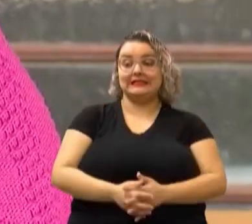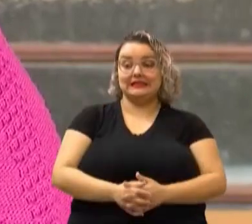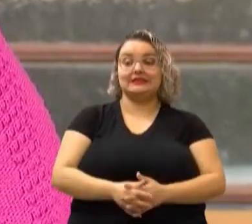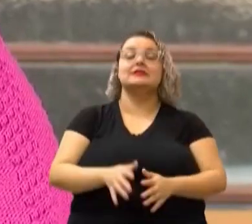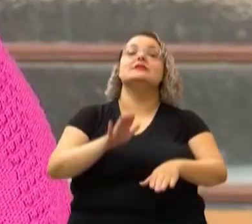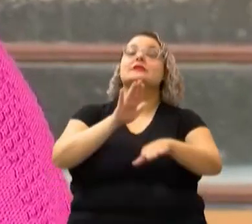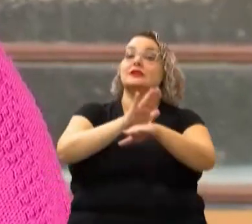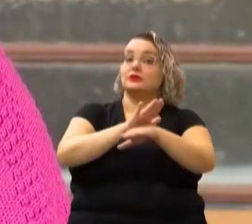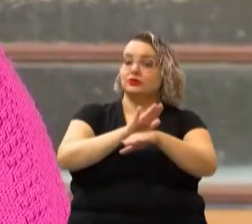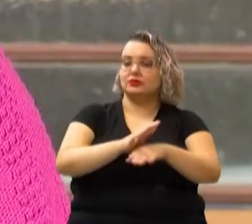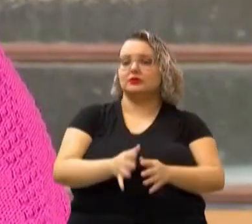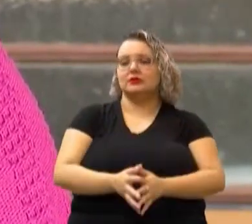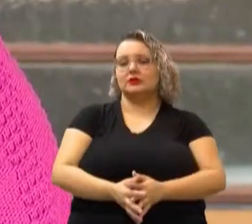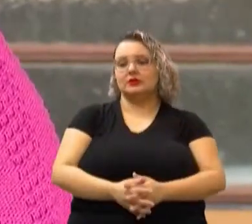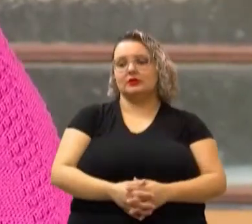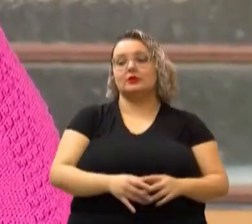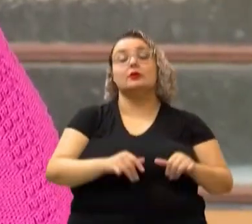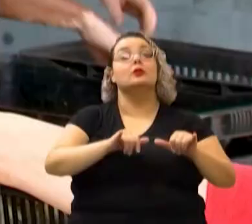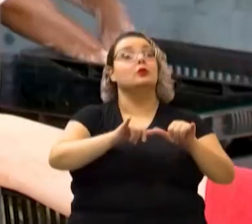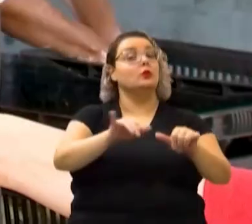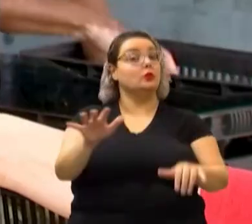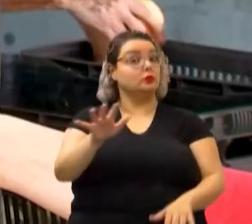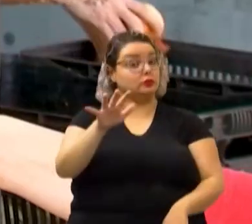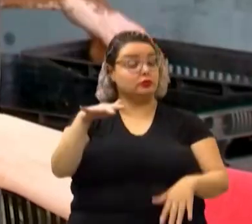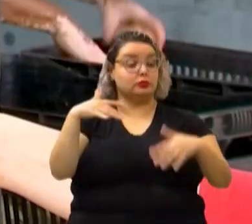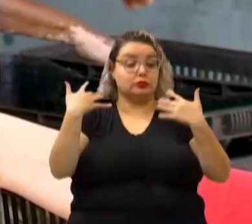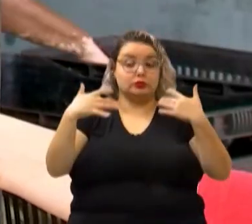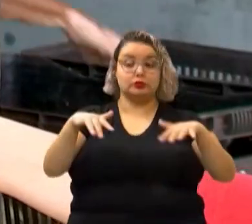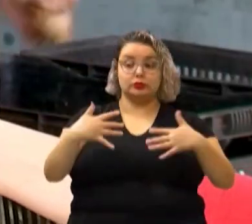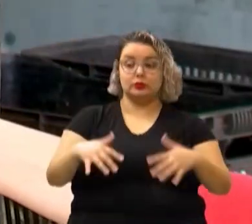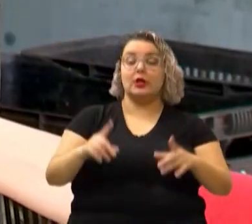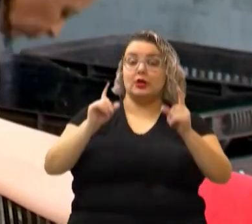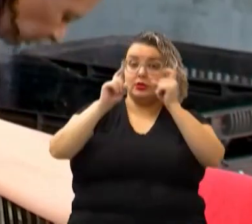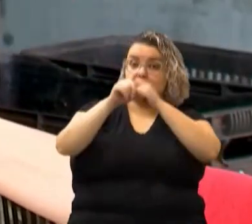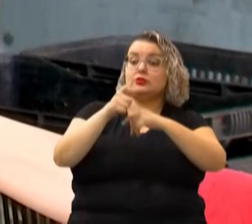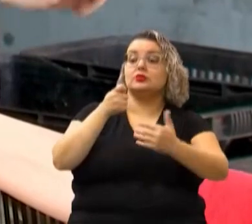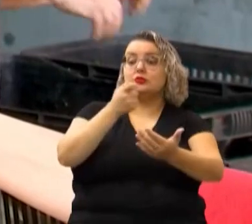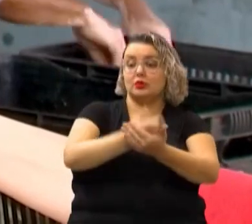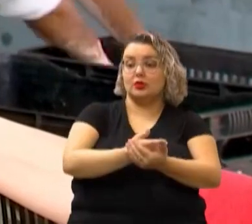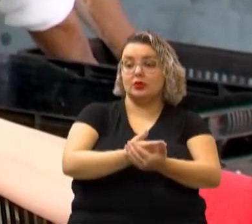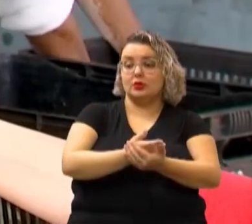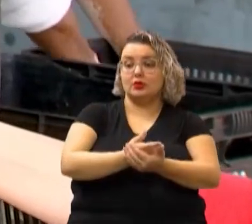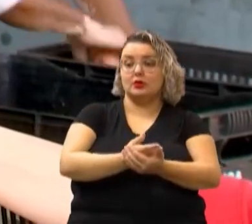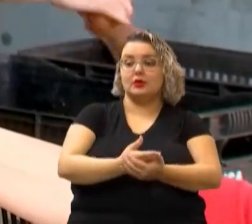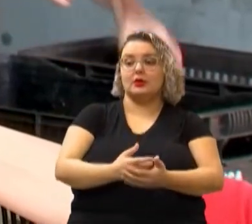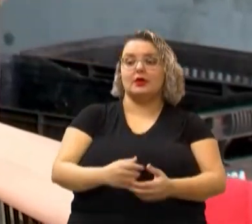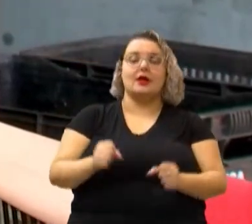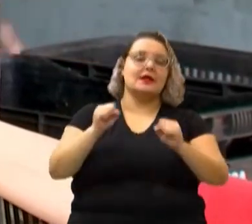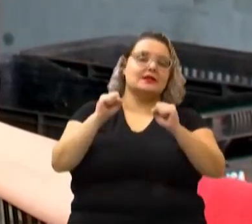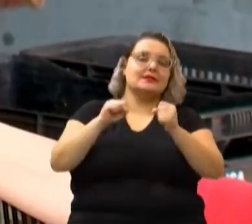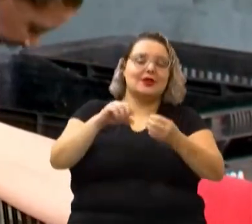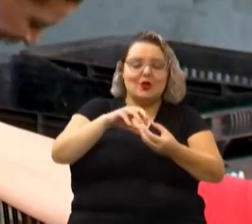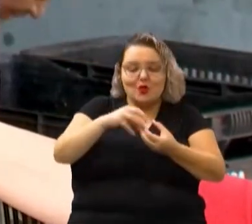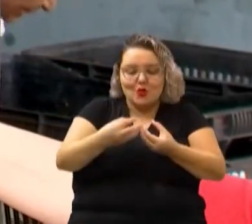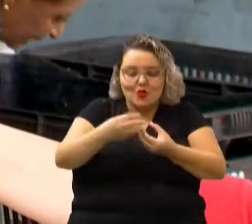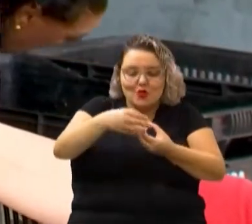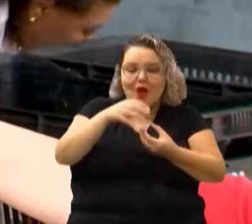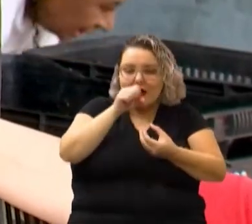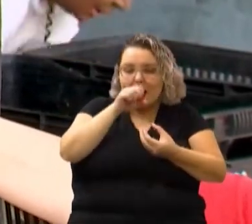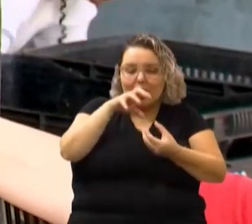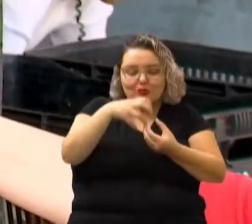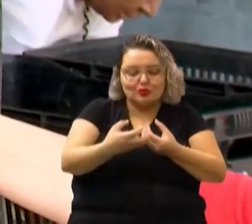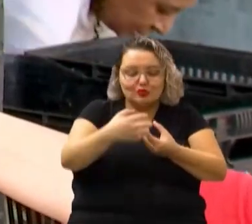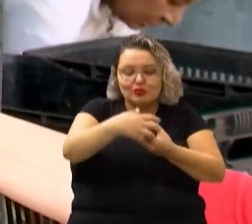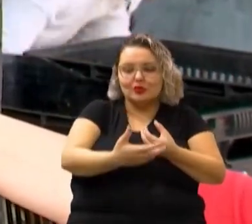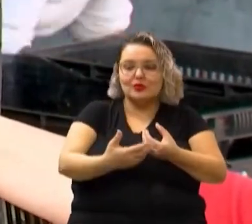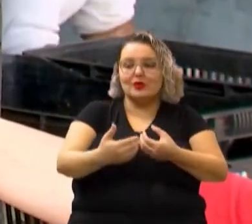caras. E ajuda bastante. No mercado tá bem caro mesmo, né? Assim, é até difícil de comprar. Elas gostam de mexerica, né,